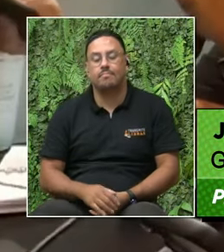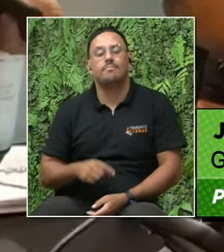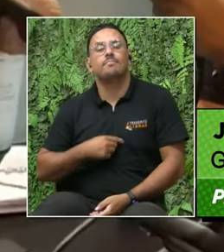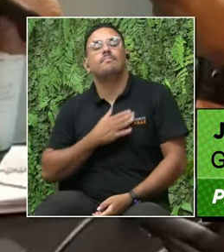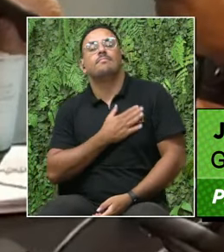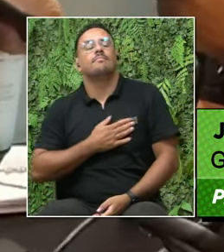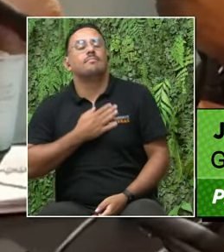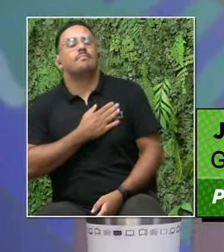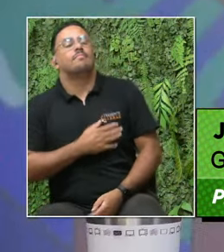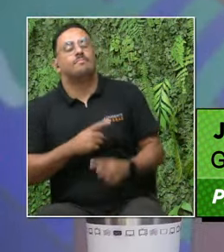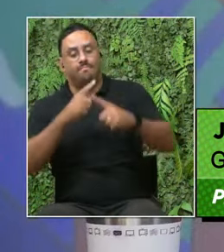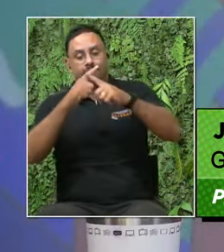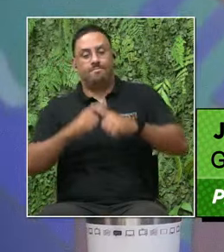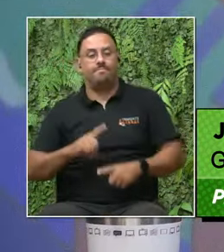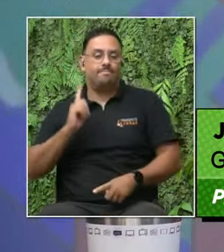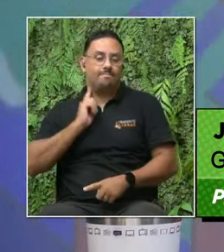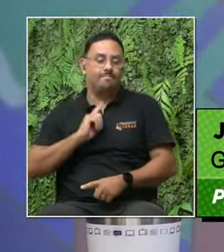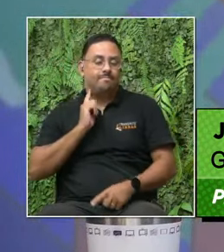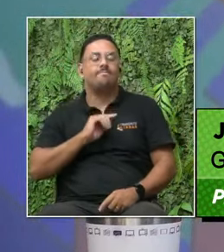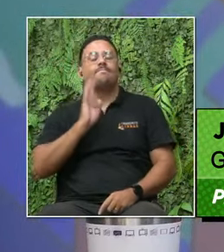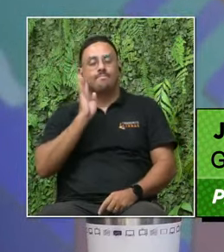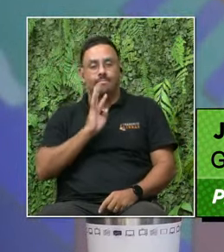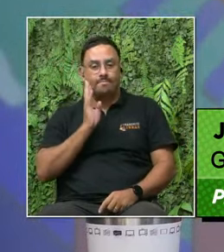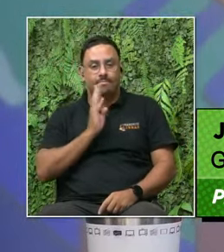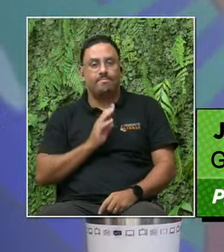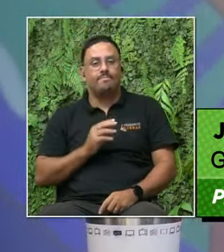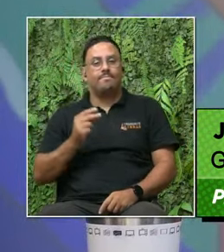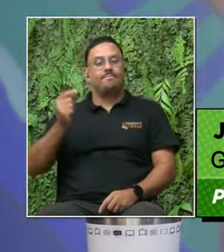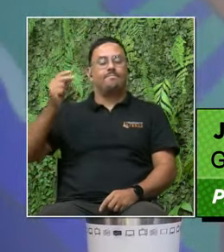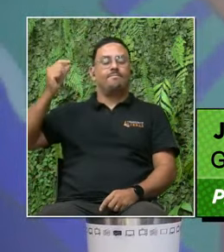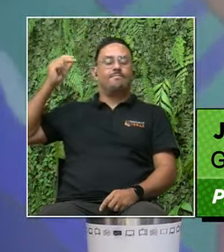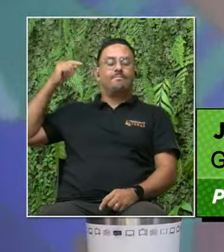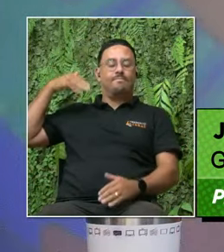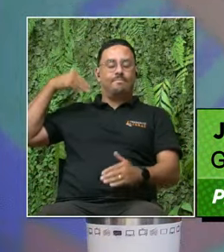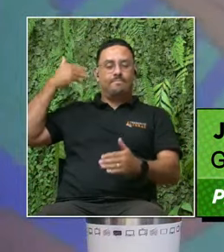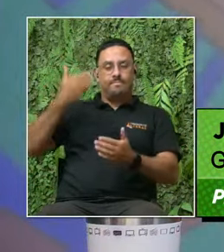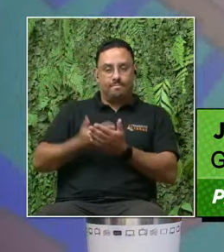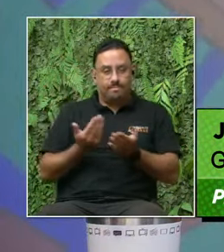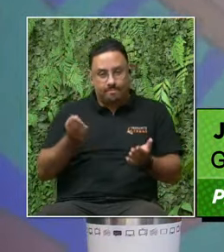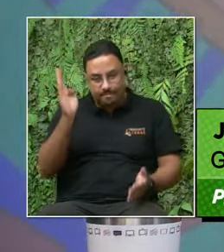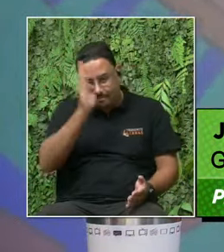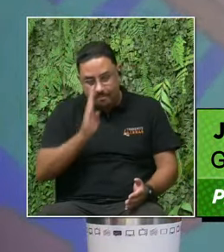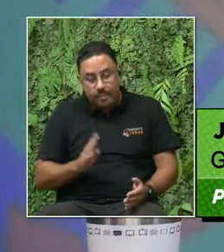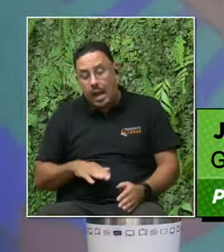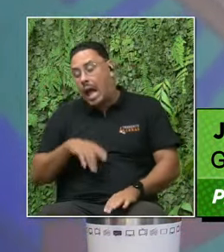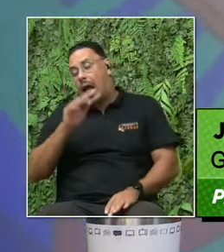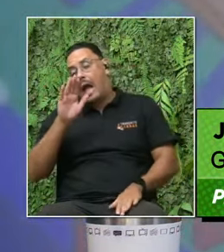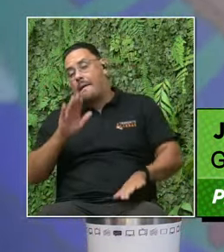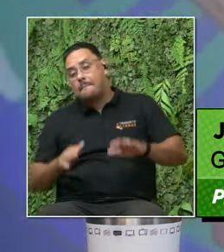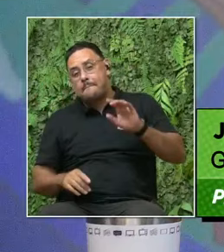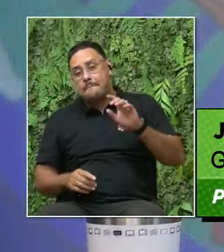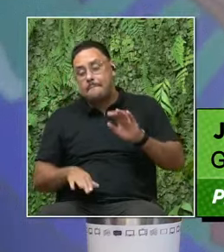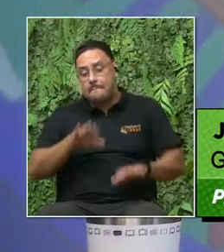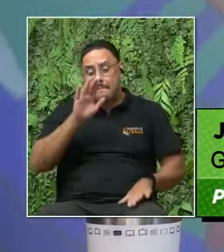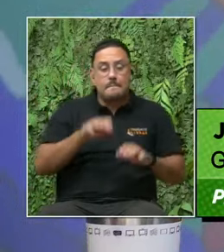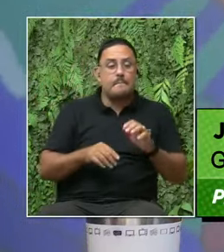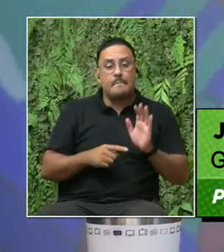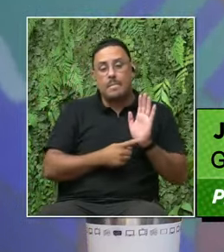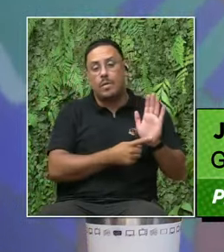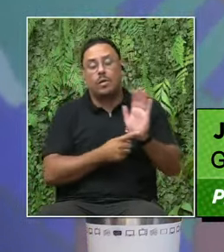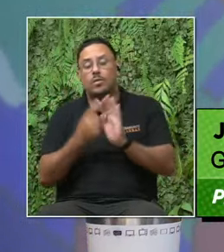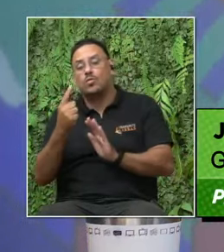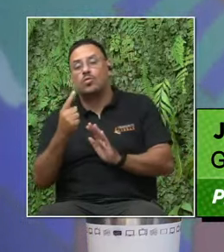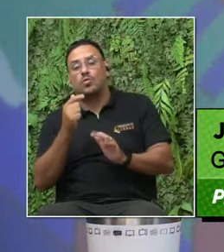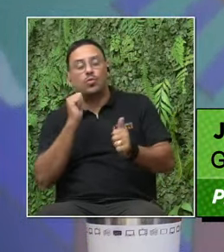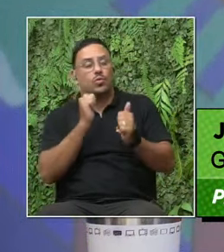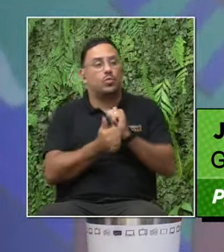eu gosto de Campeonato Estadual acho legal acho que é uma tradição do nosso país né Eh eventualmente revela um ou outro jogador vai falar